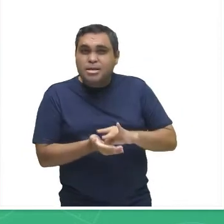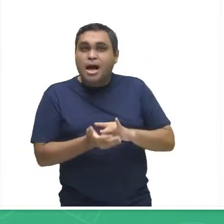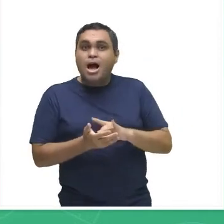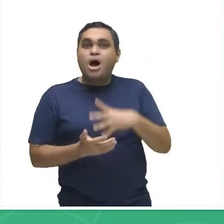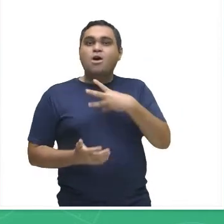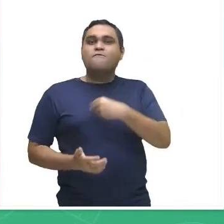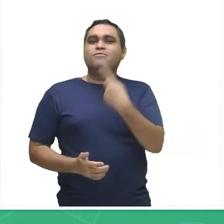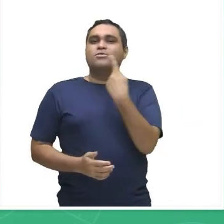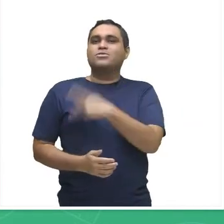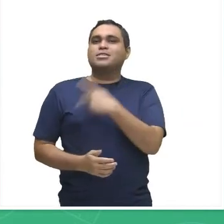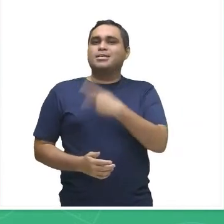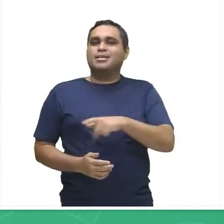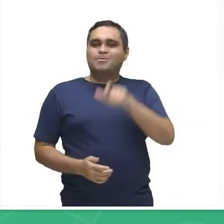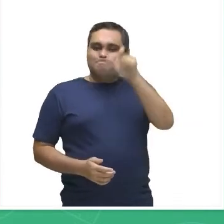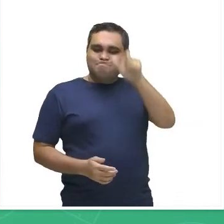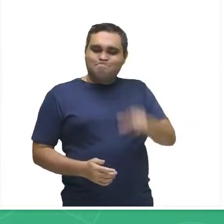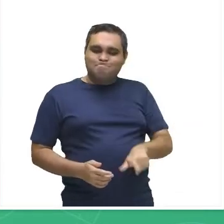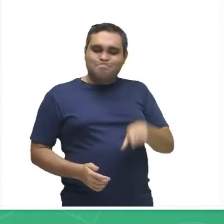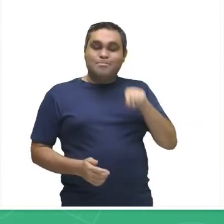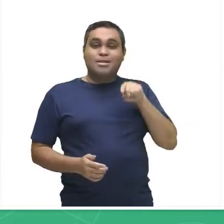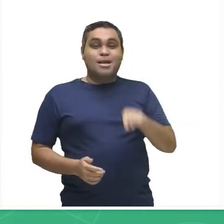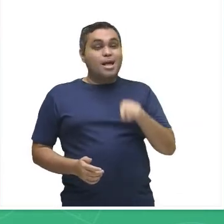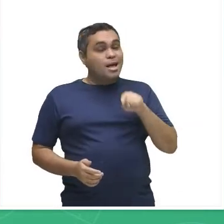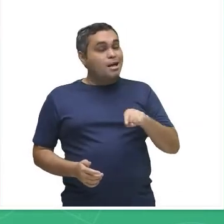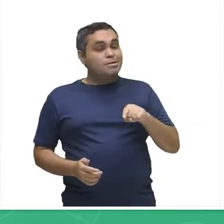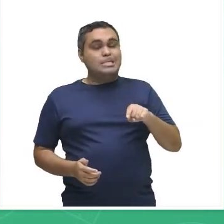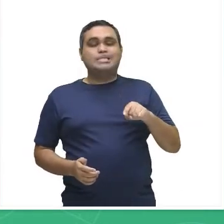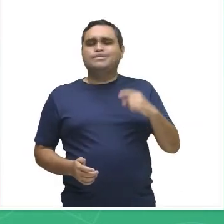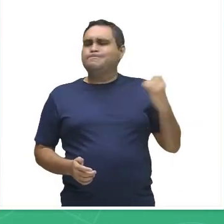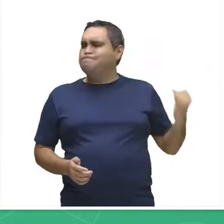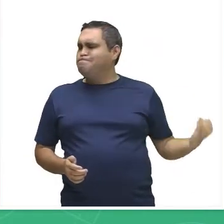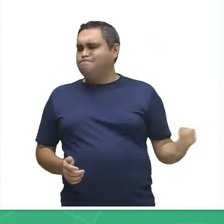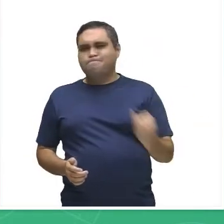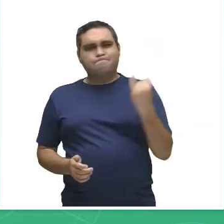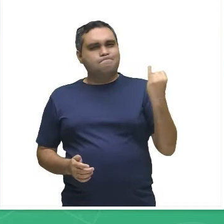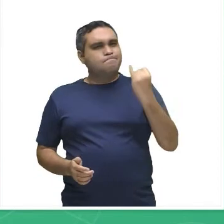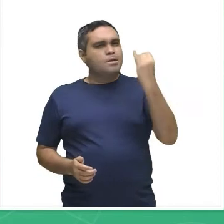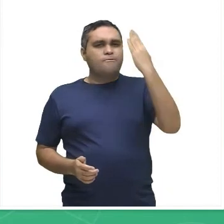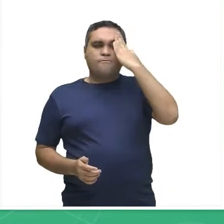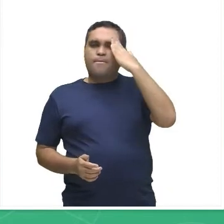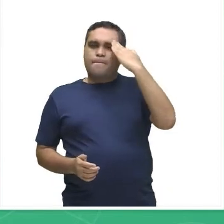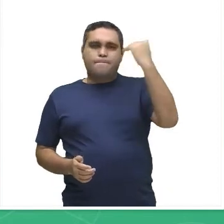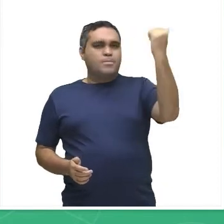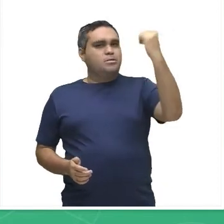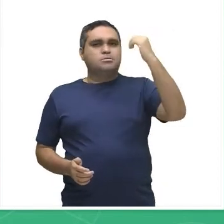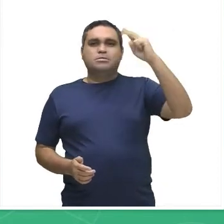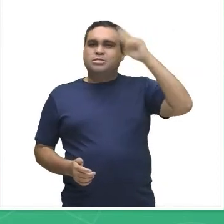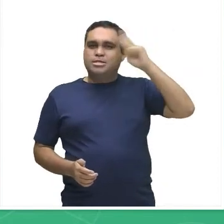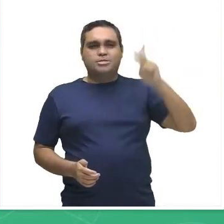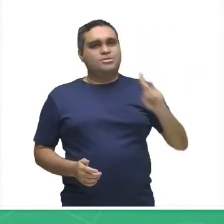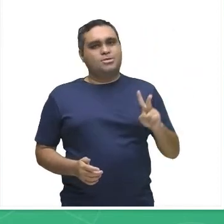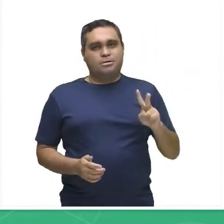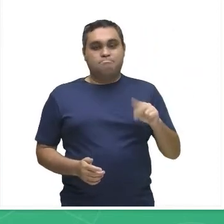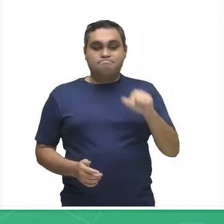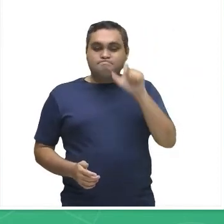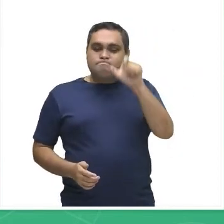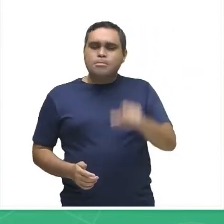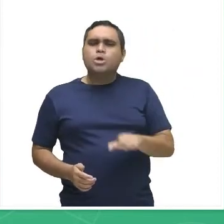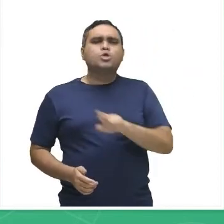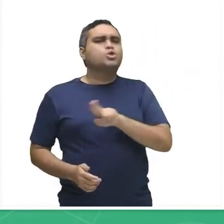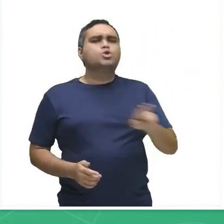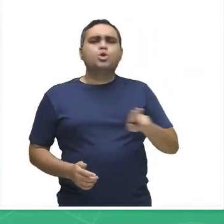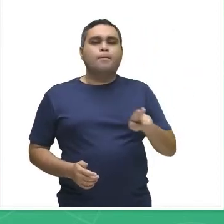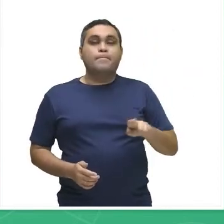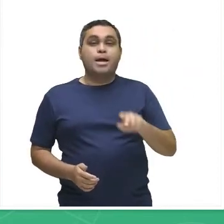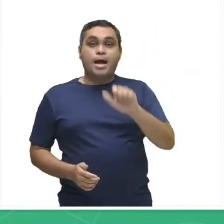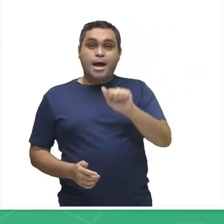aliás, gente, é um dos personagens mais famosos da história, que é ninguém menos